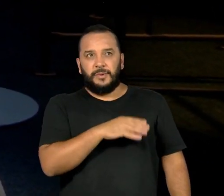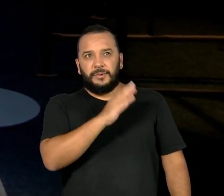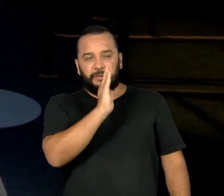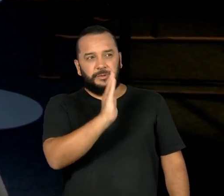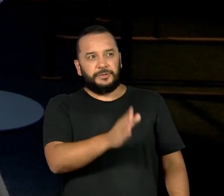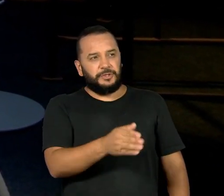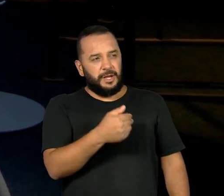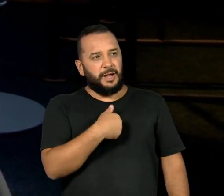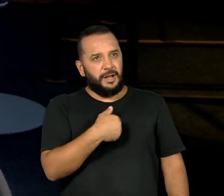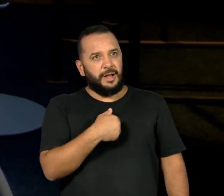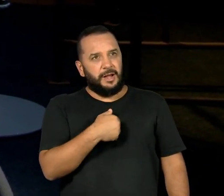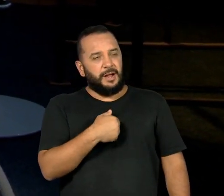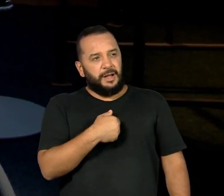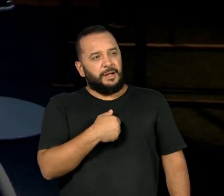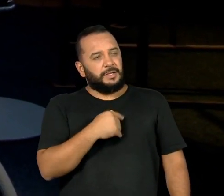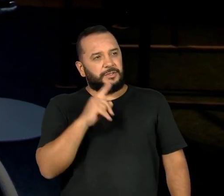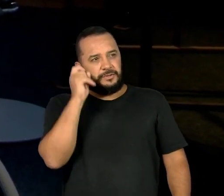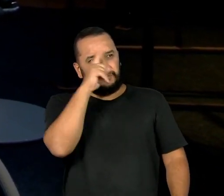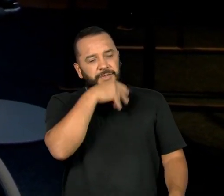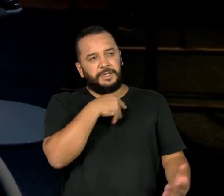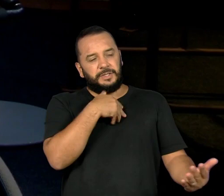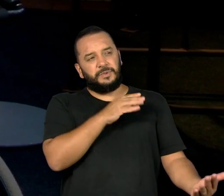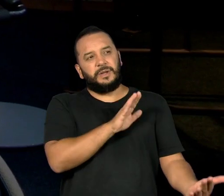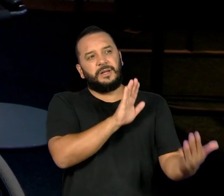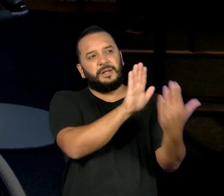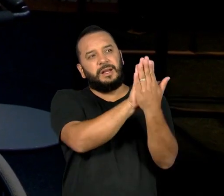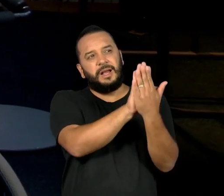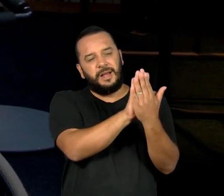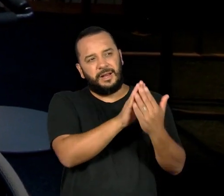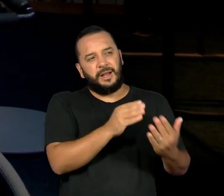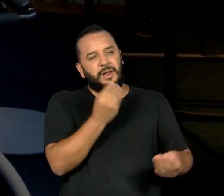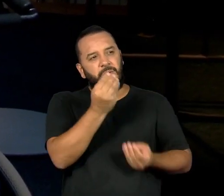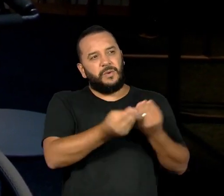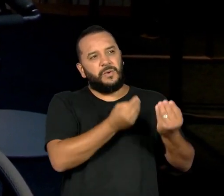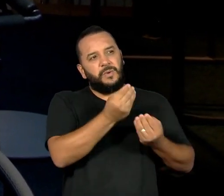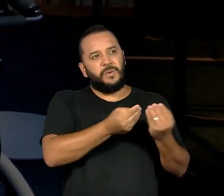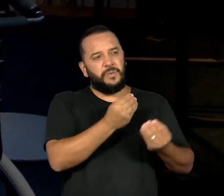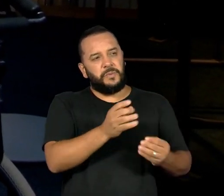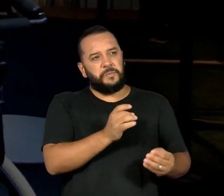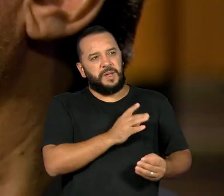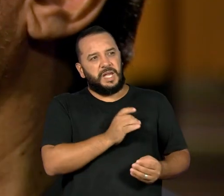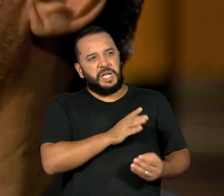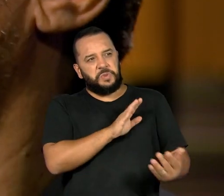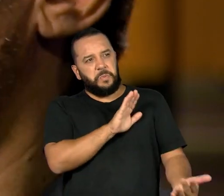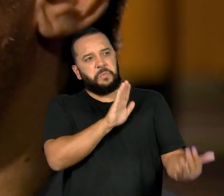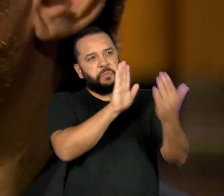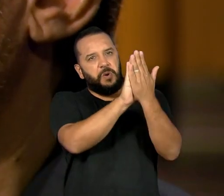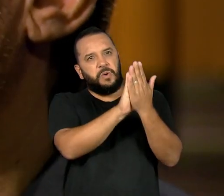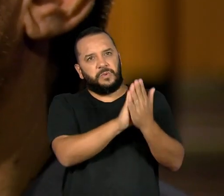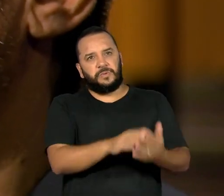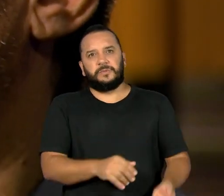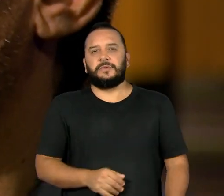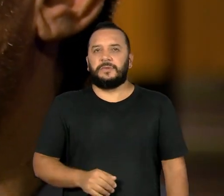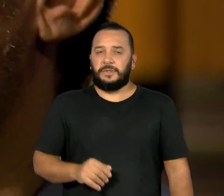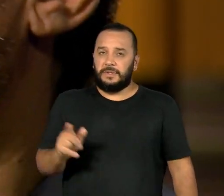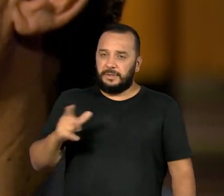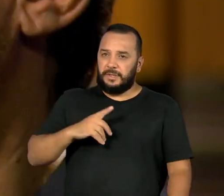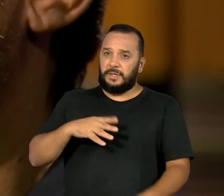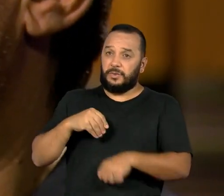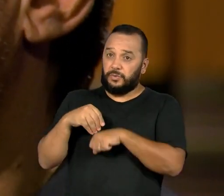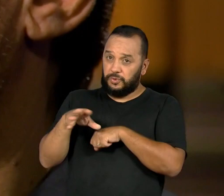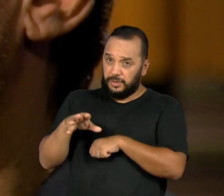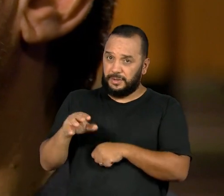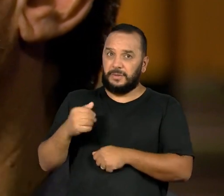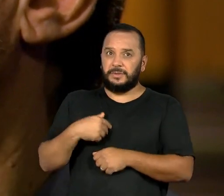cara. Coisas difíceis de encarar, eu diria, né? Como se encara o medo? Se tem alguma sugestão que eu possa dar, depois